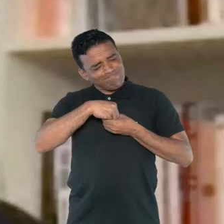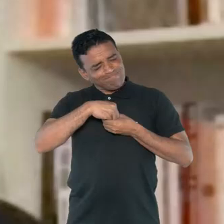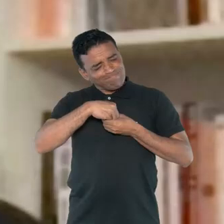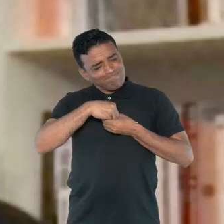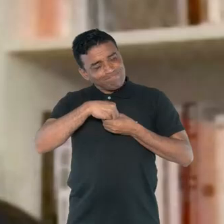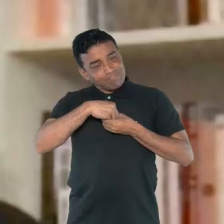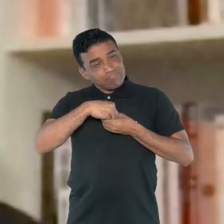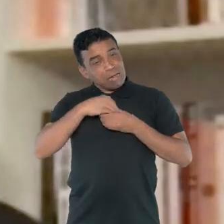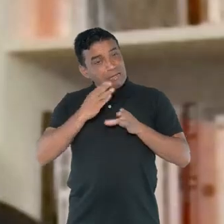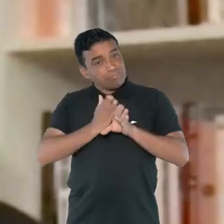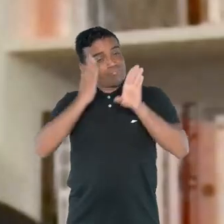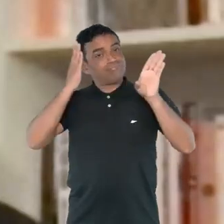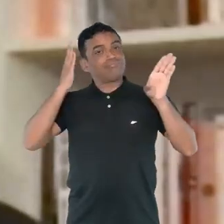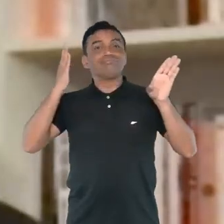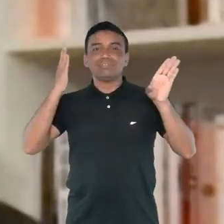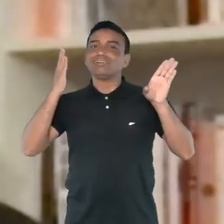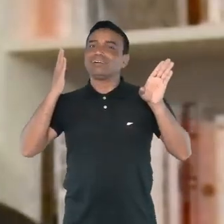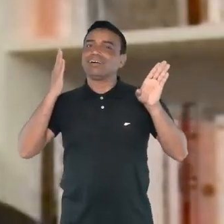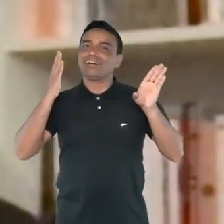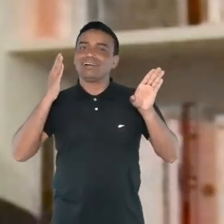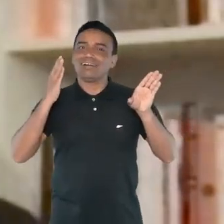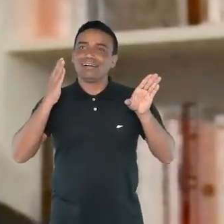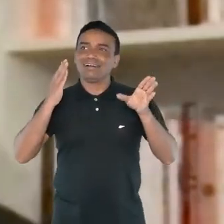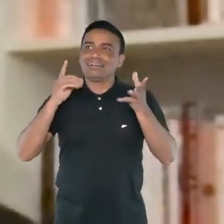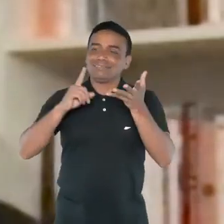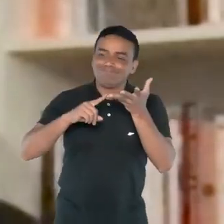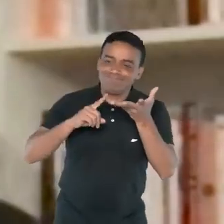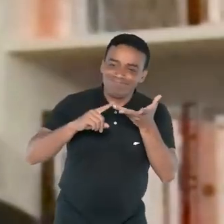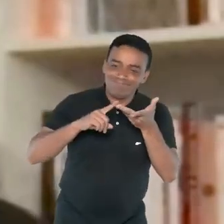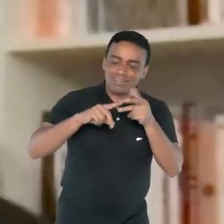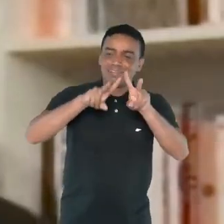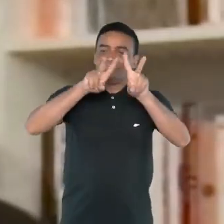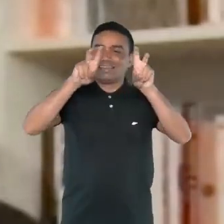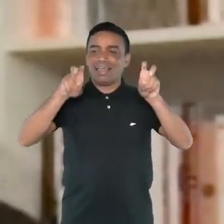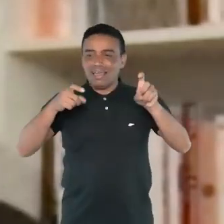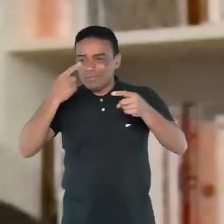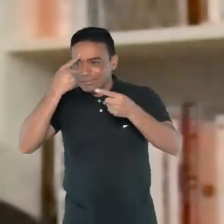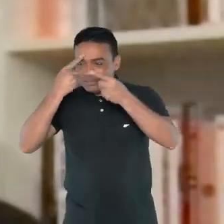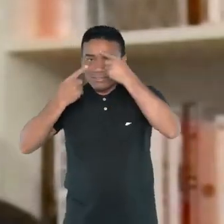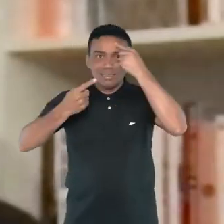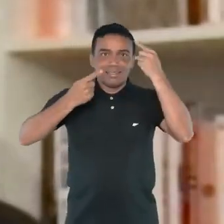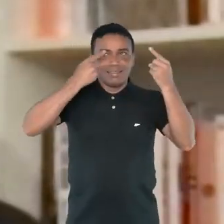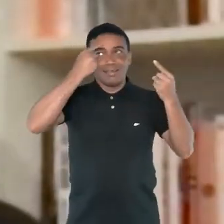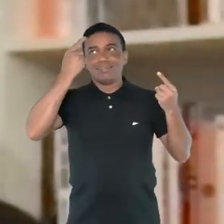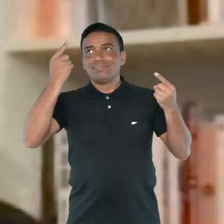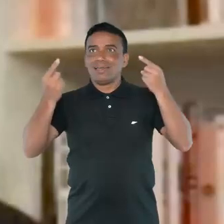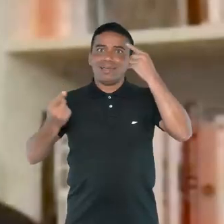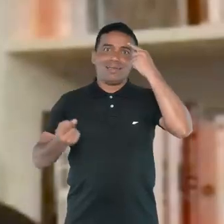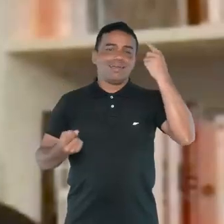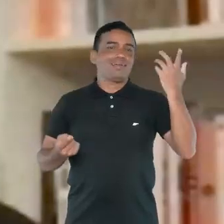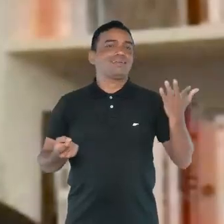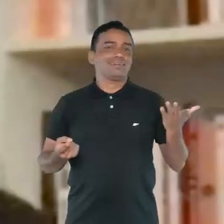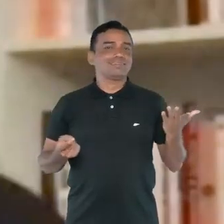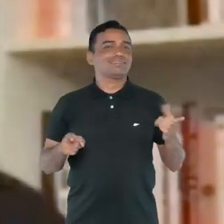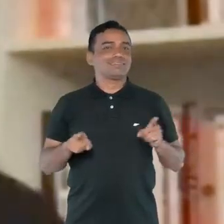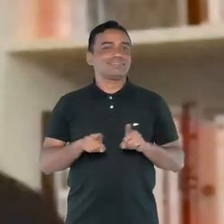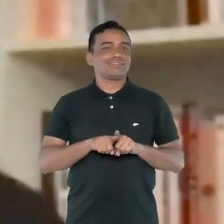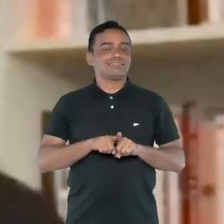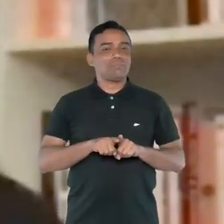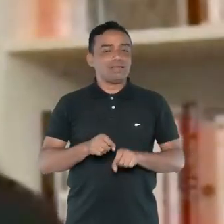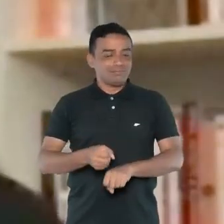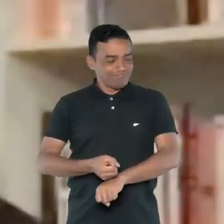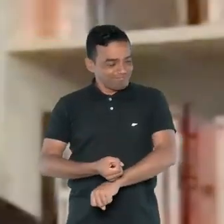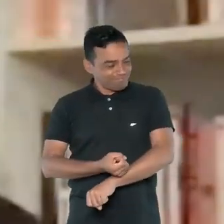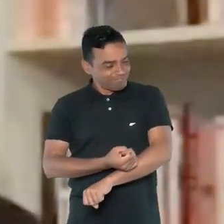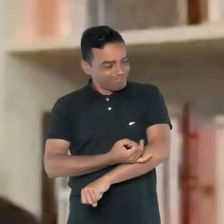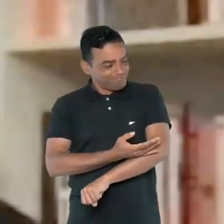para encontrar justamente os temas e as ideias e até posso dizer os